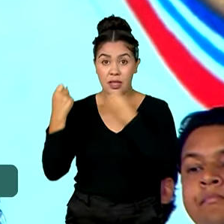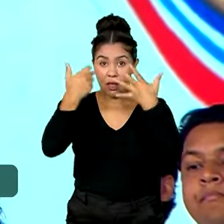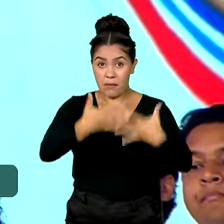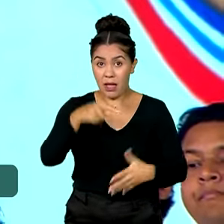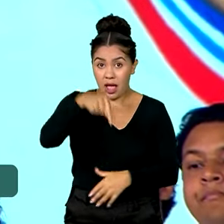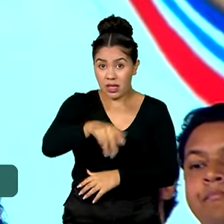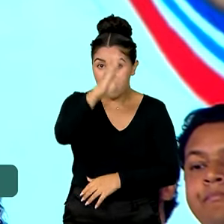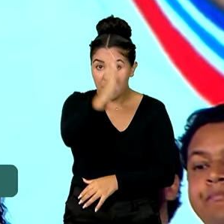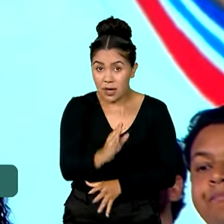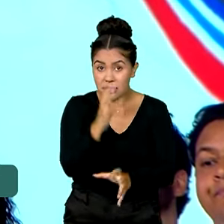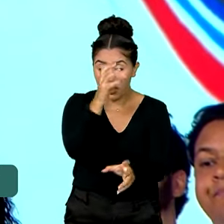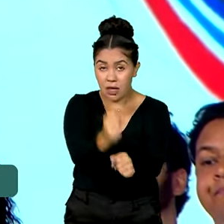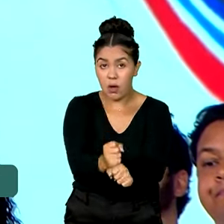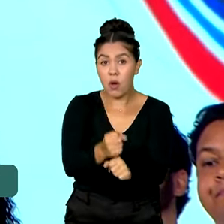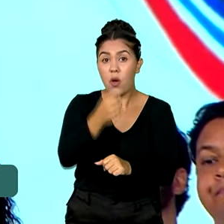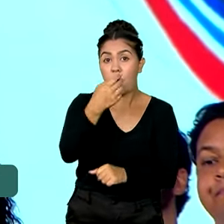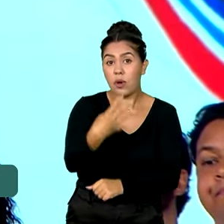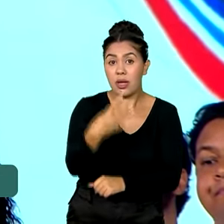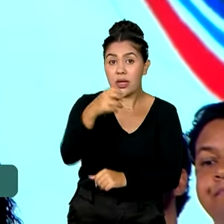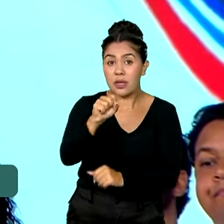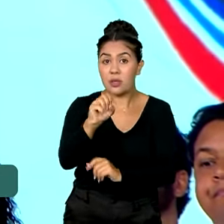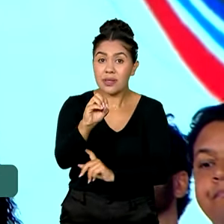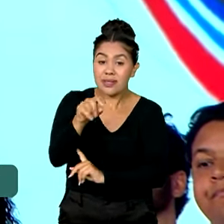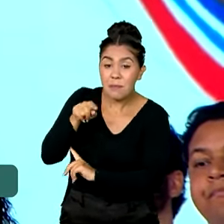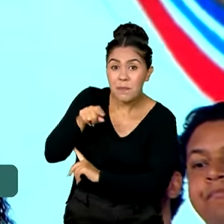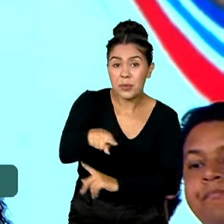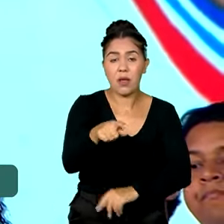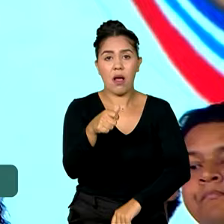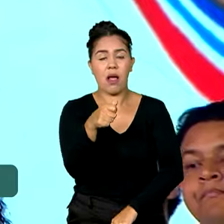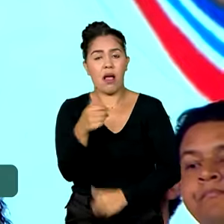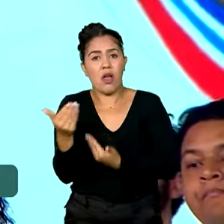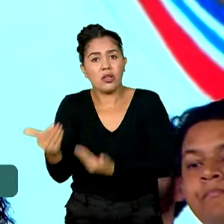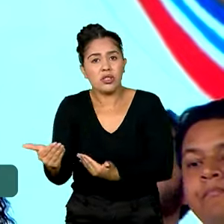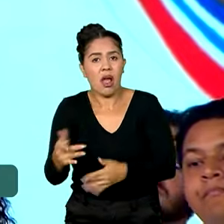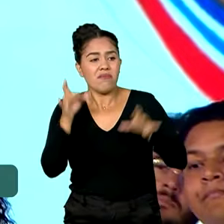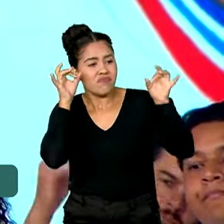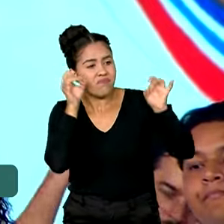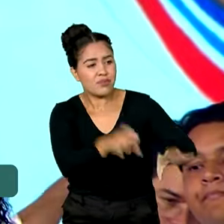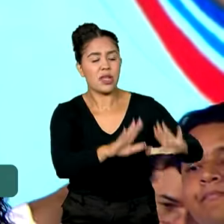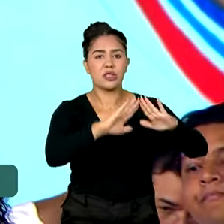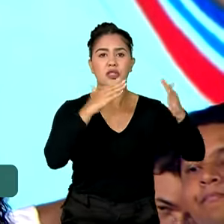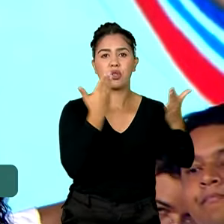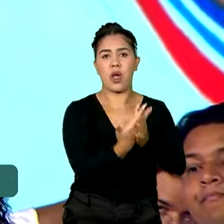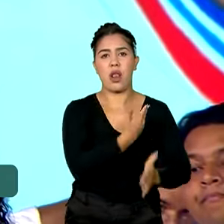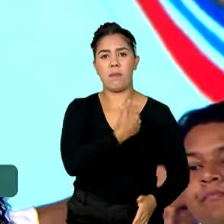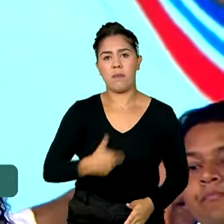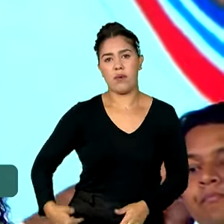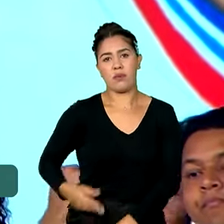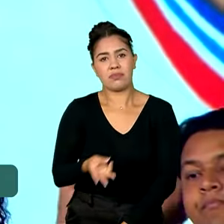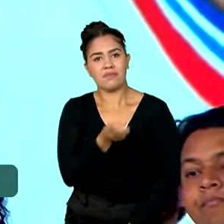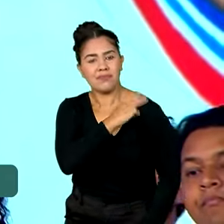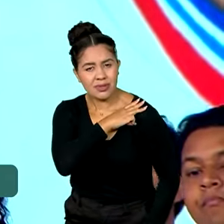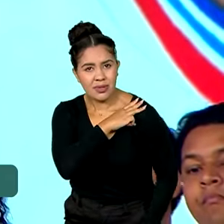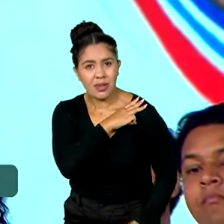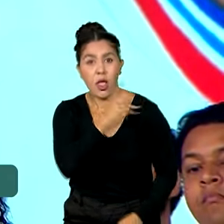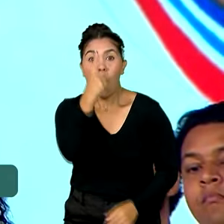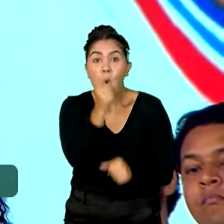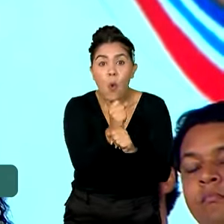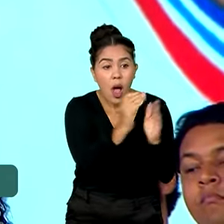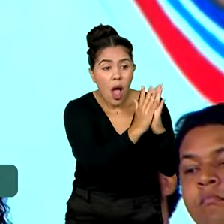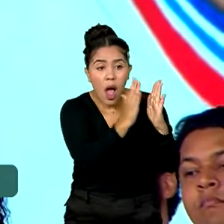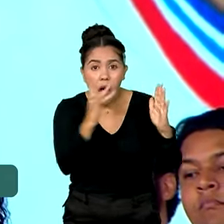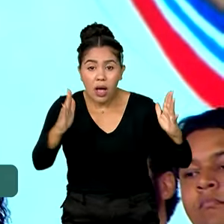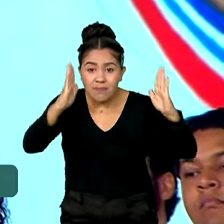480 mil jovens deixam a escola pública no ensino médio por ano no